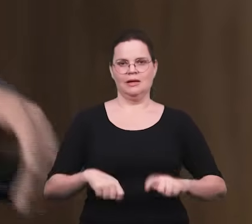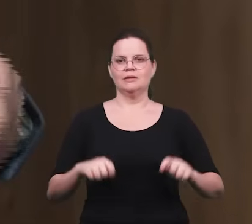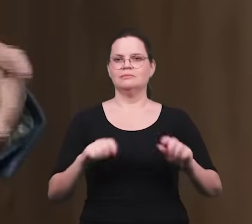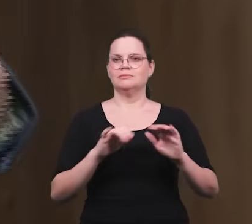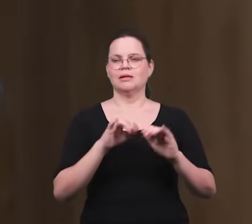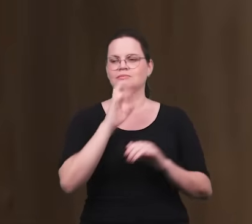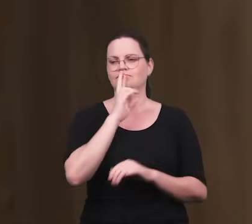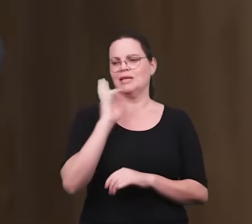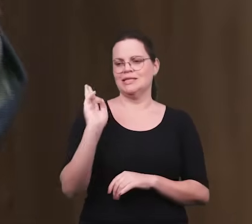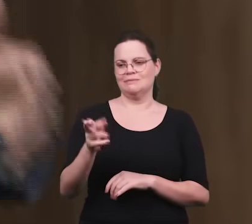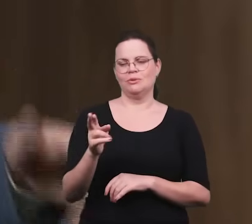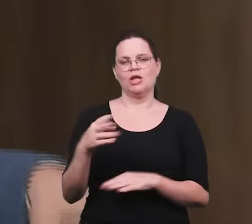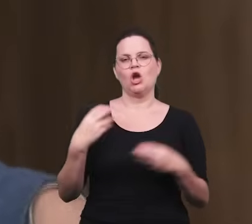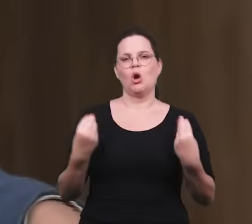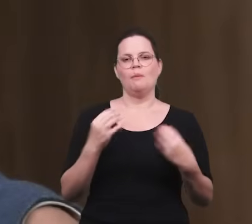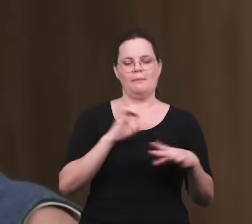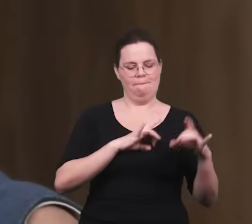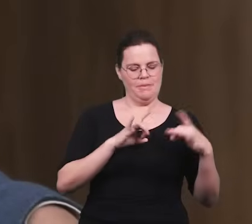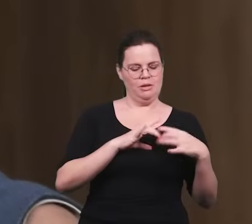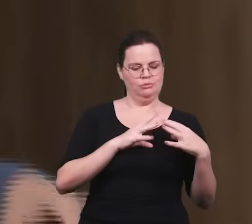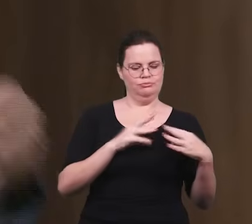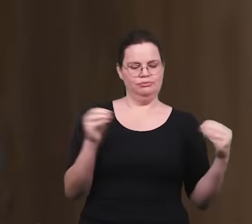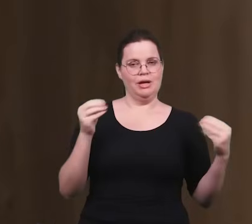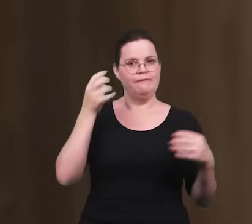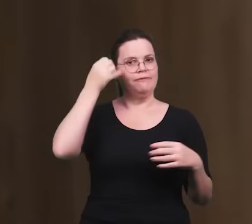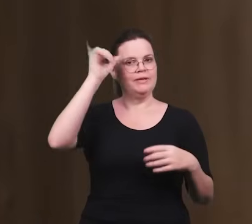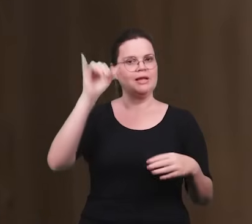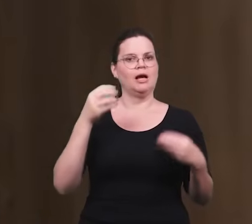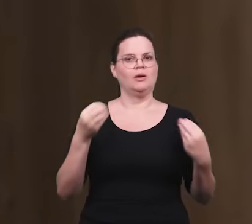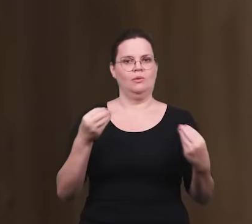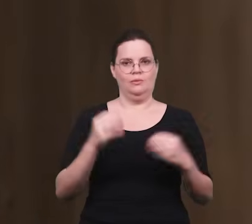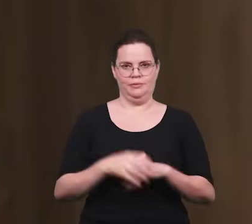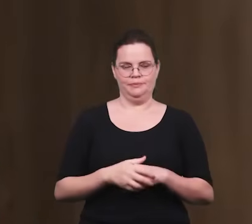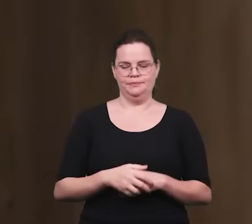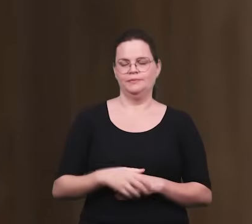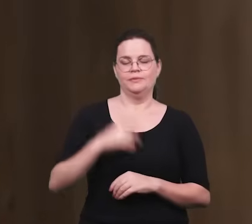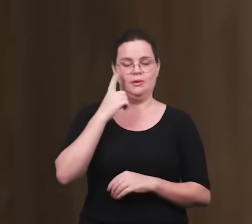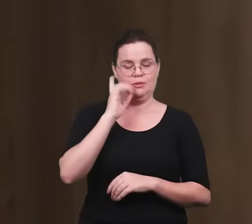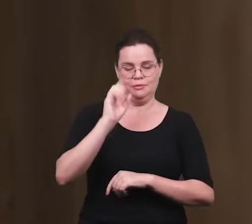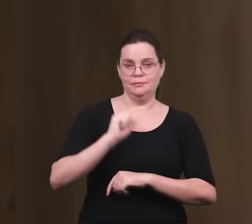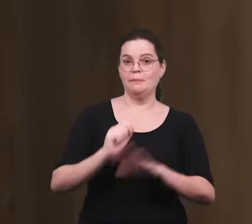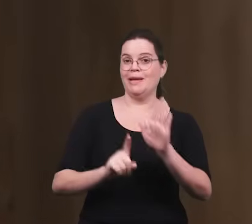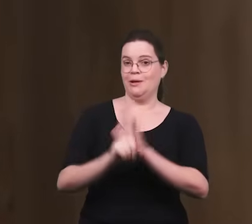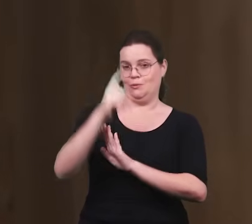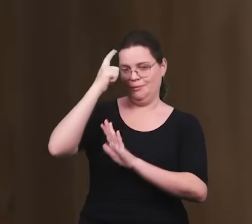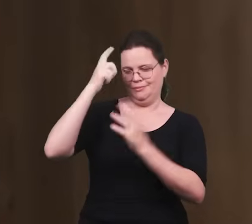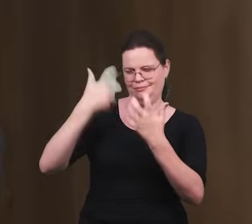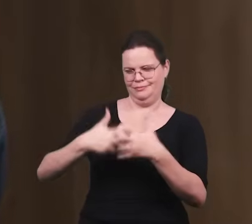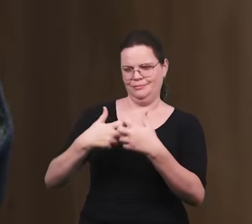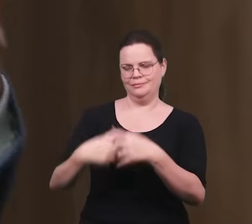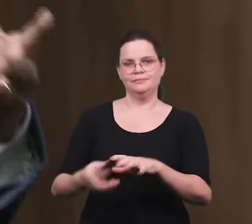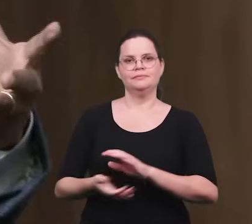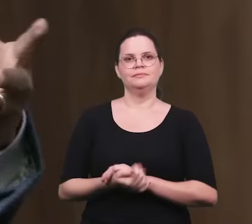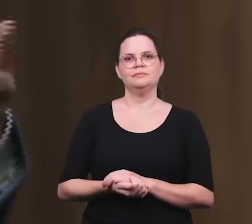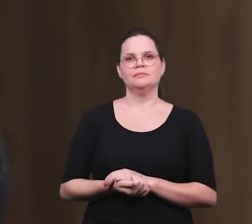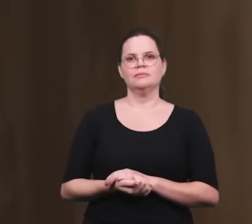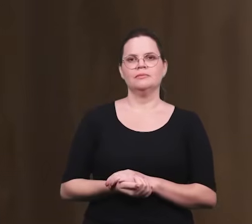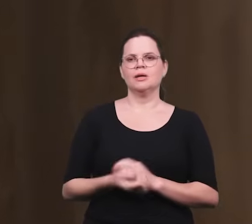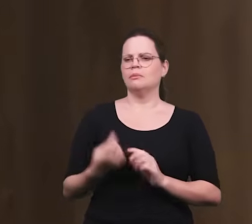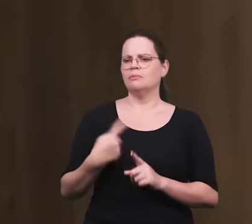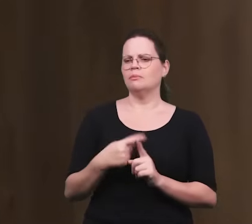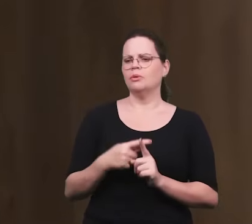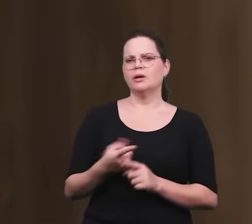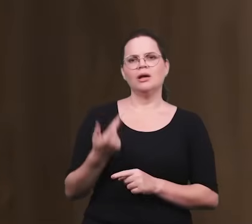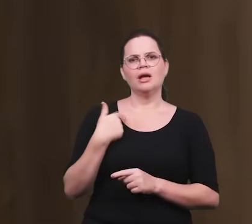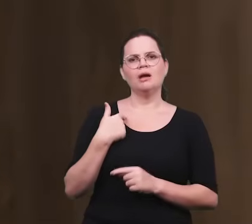como vencer o medo, com outra pergunta. Por que nós devemos nos envergonhar ou